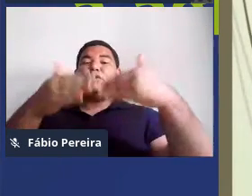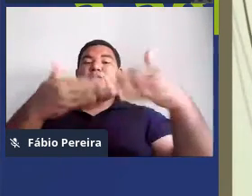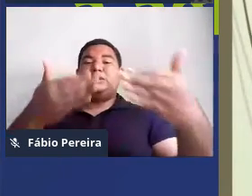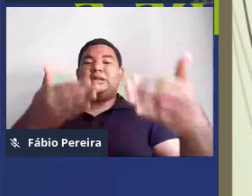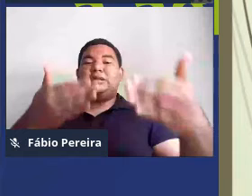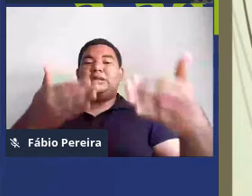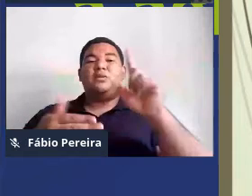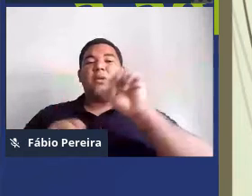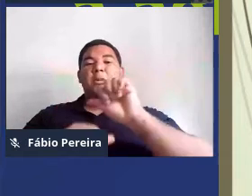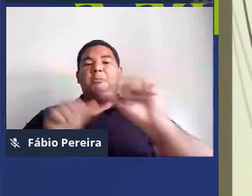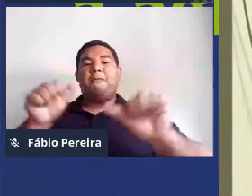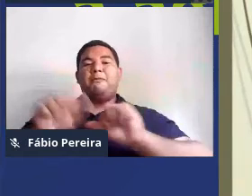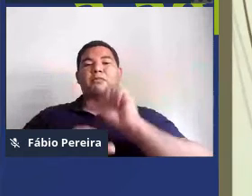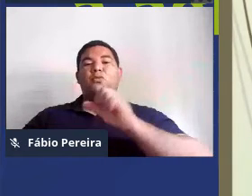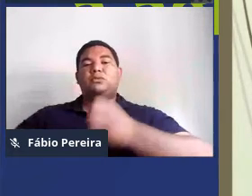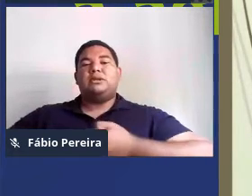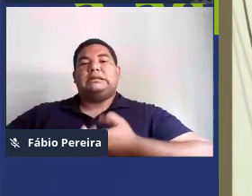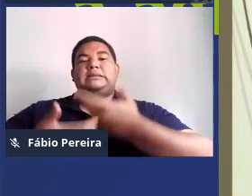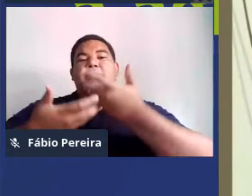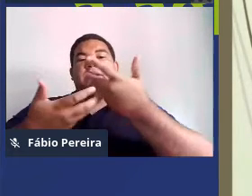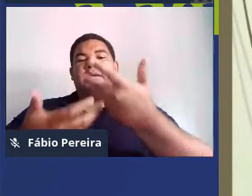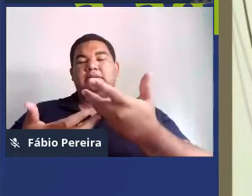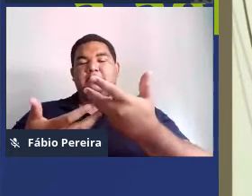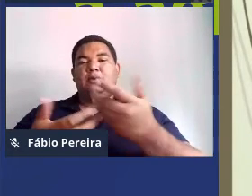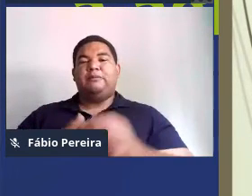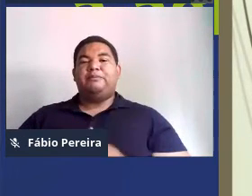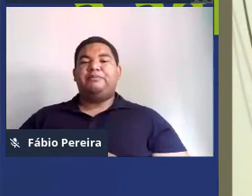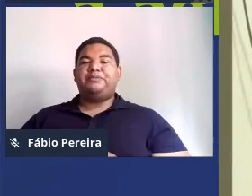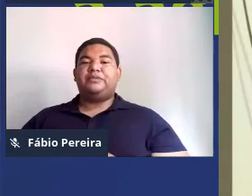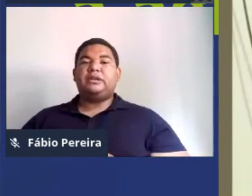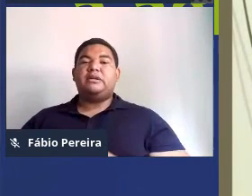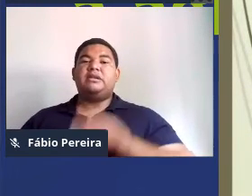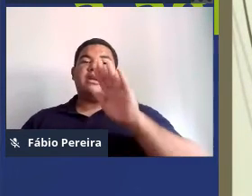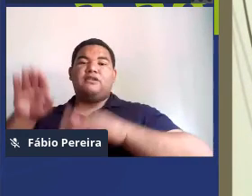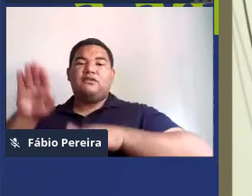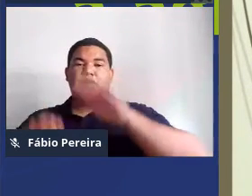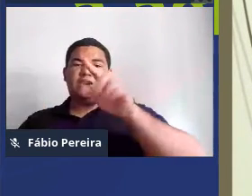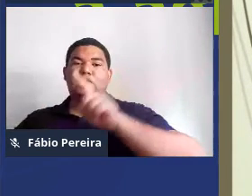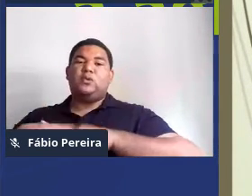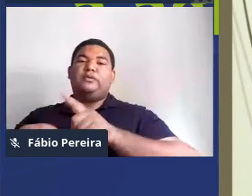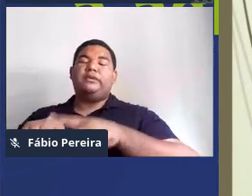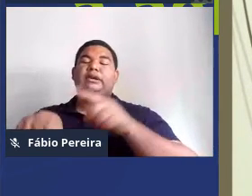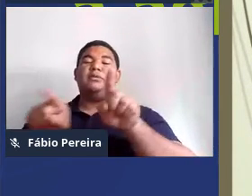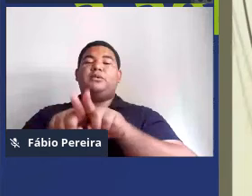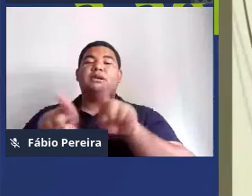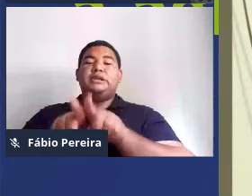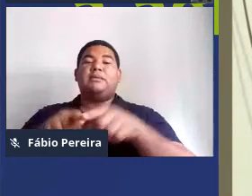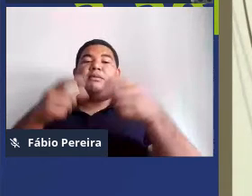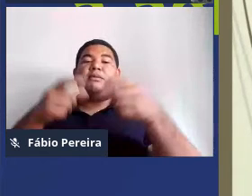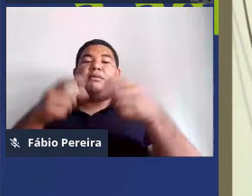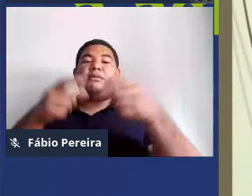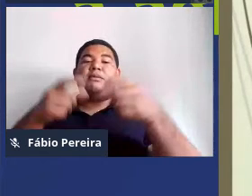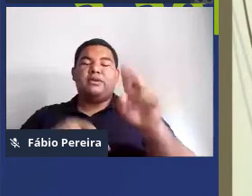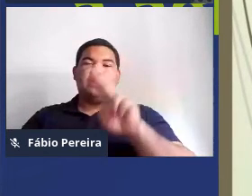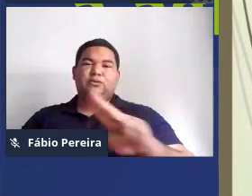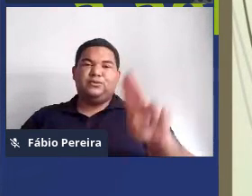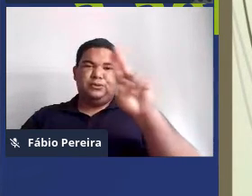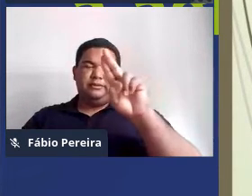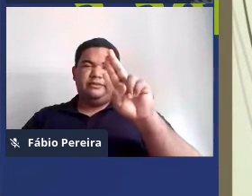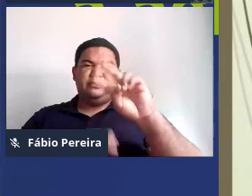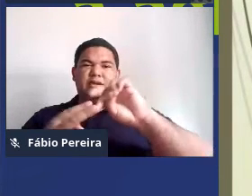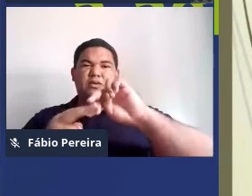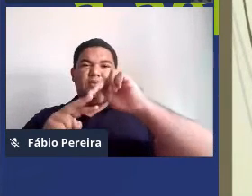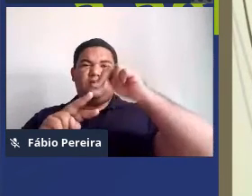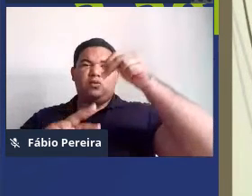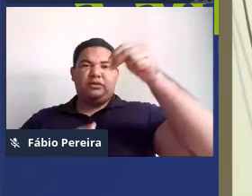a espécie e com a salinidade que eu usei. Ou seja, o DNA vai ter